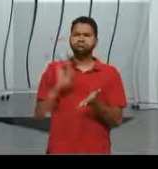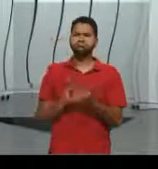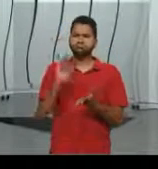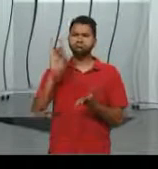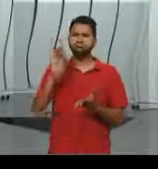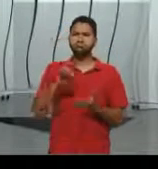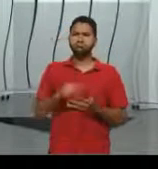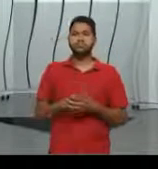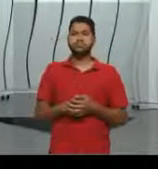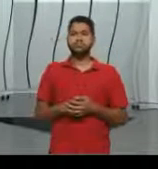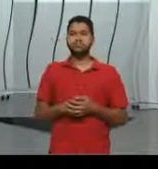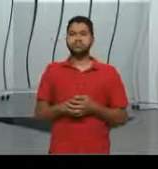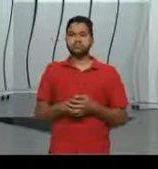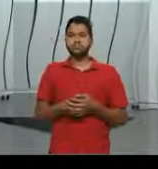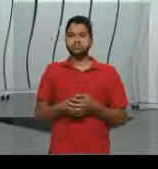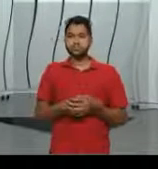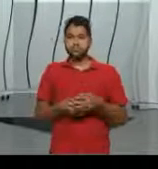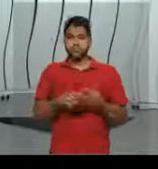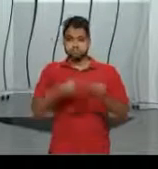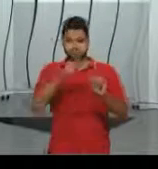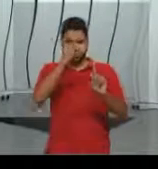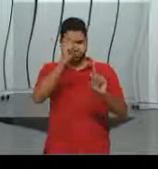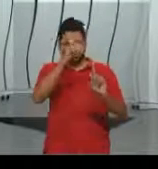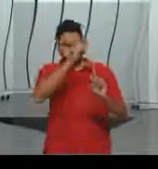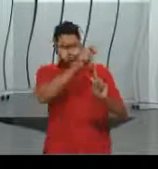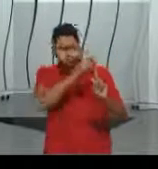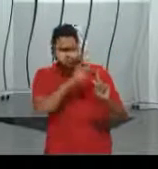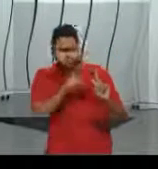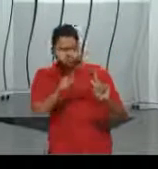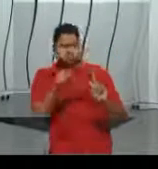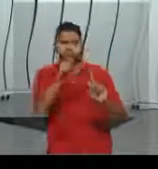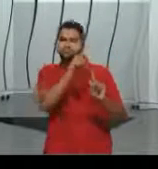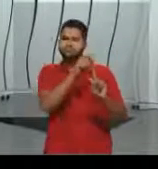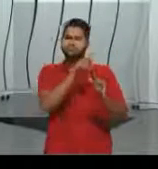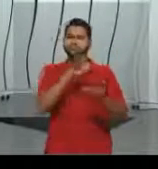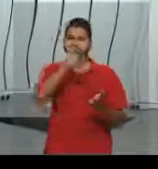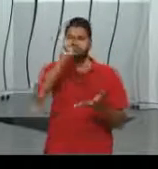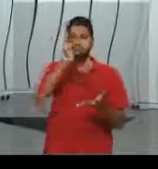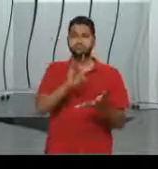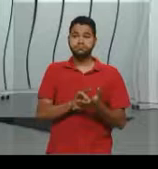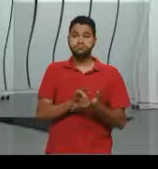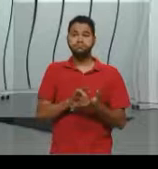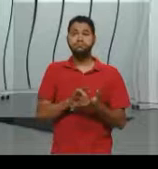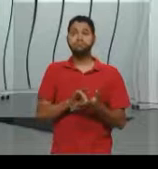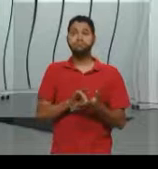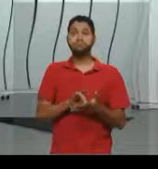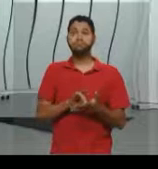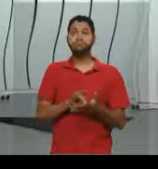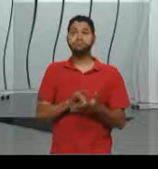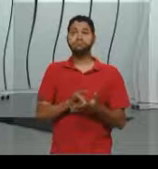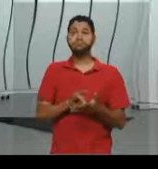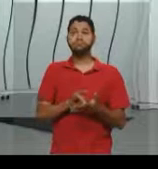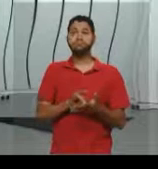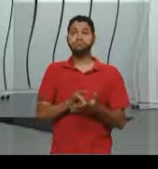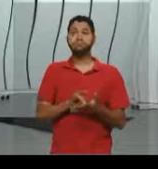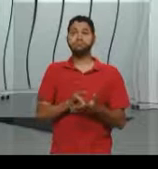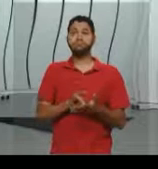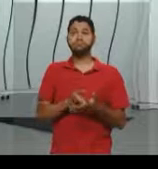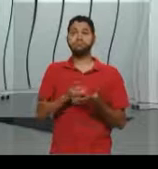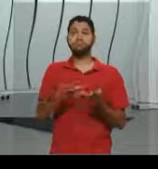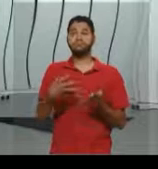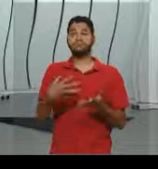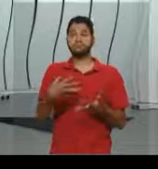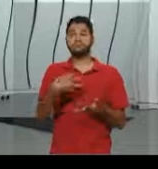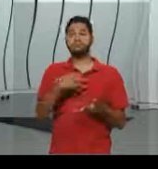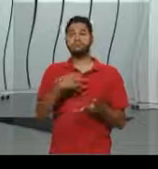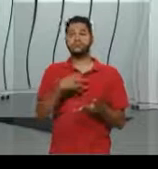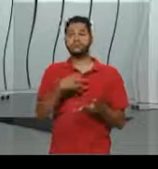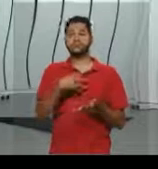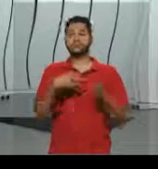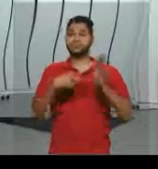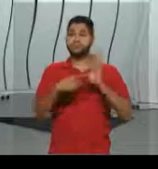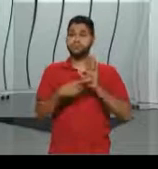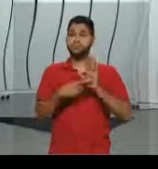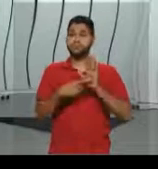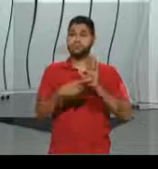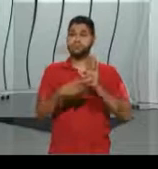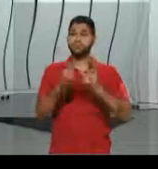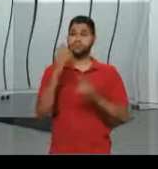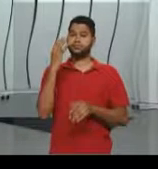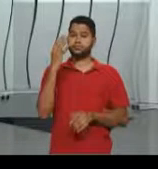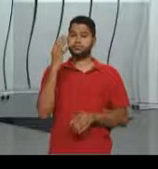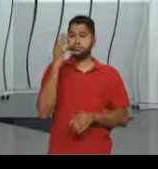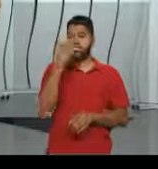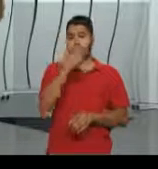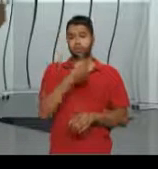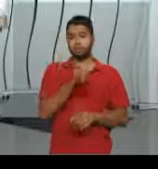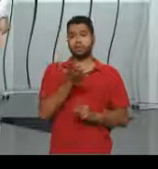a escultura bastante realista, isso vai ser uma maneira de representar beleza